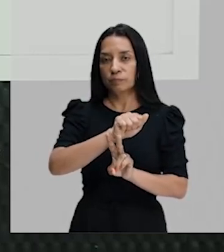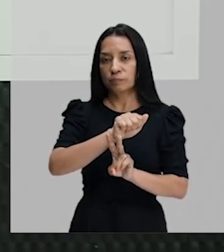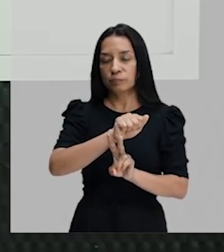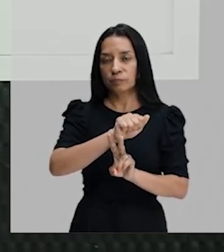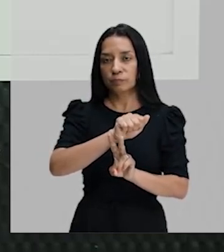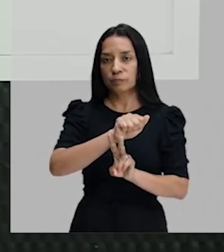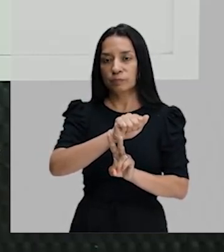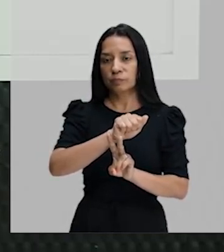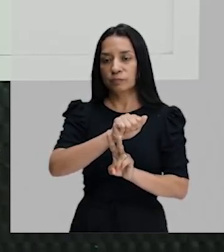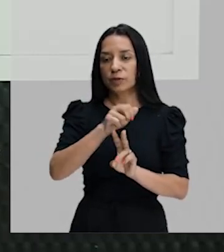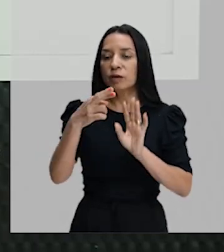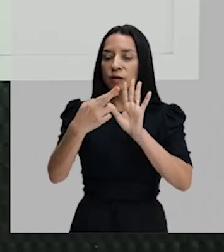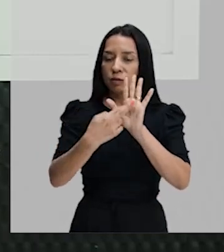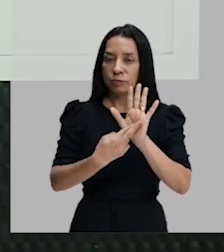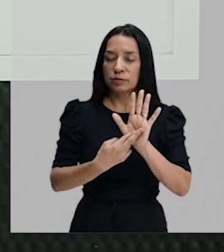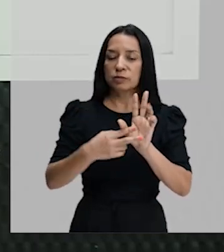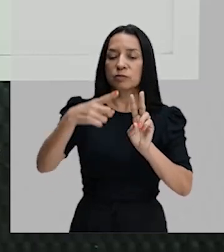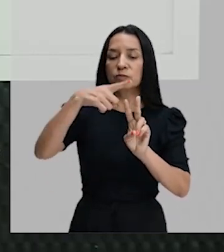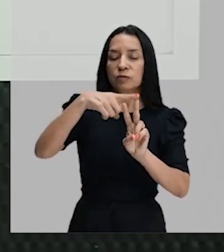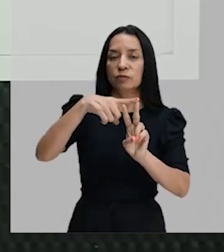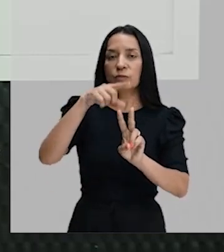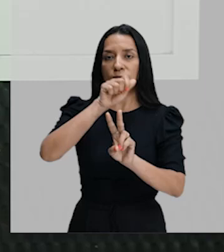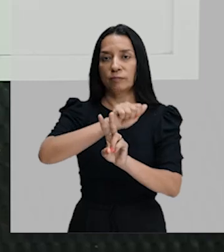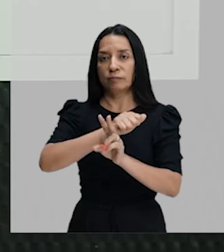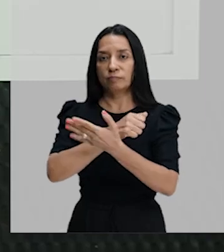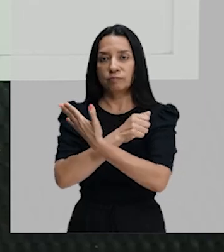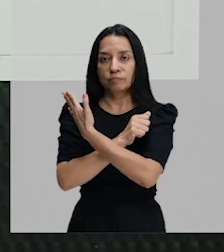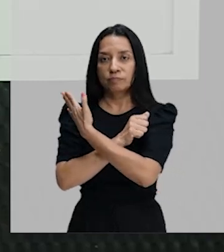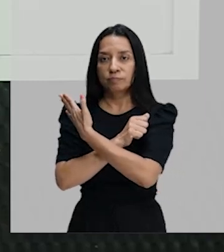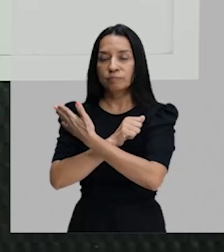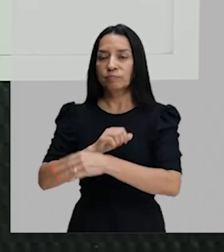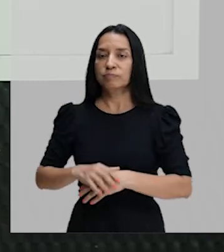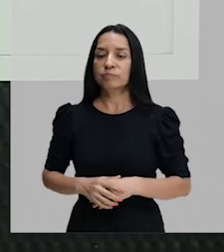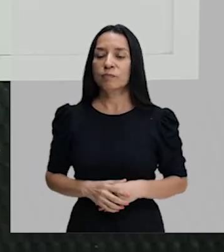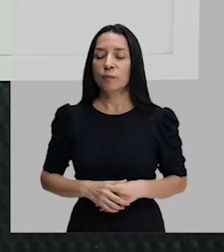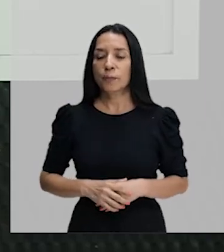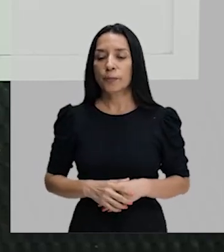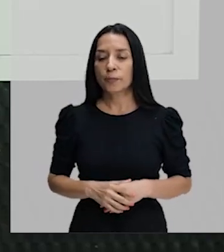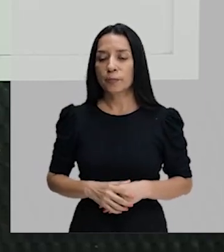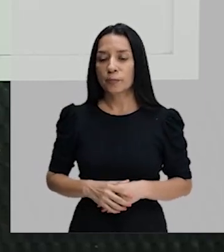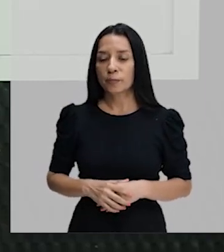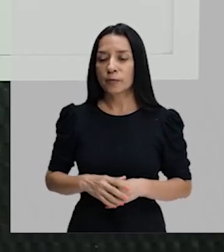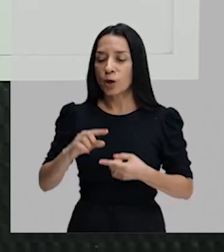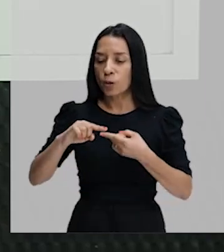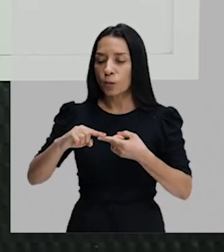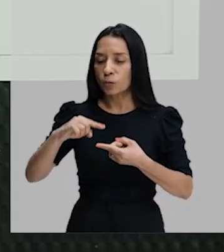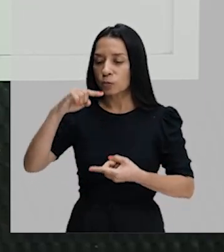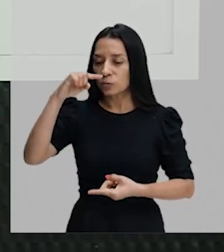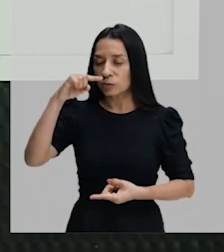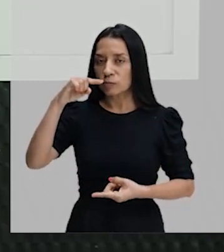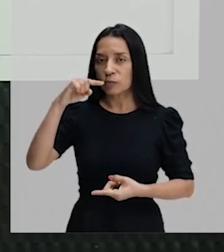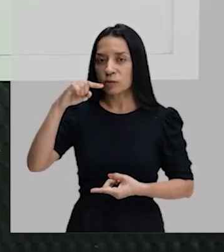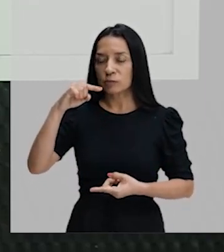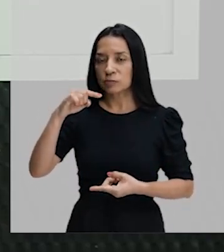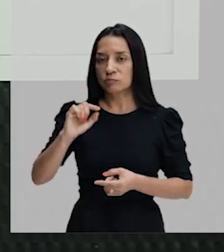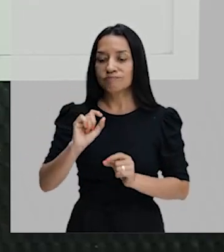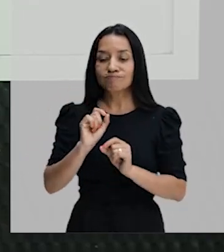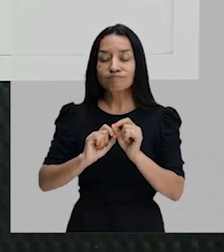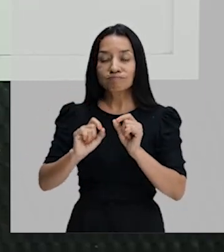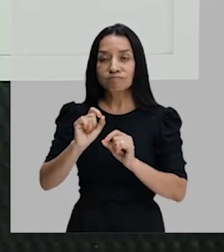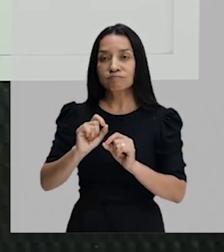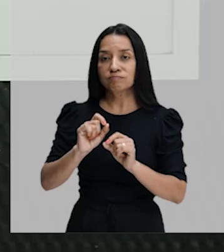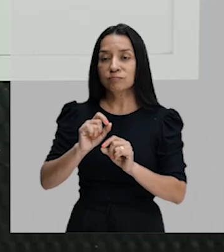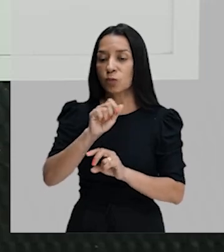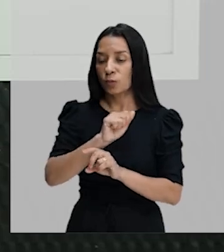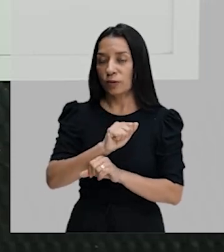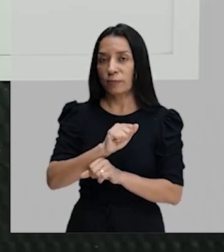Nós representamos o vetor A desta forma, certo? Então o módulo, o tamanho daquele vetor é